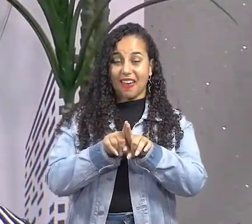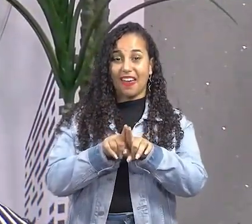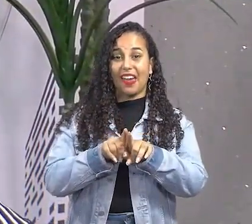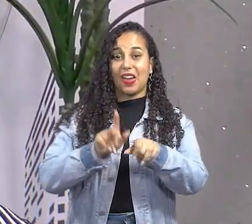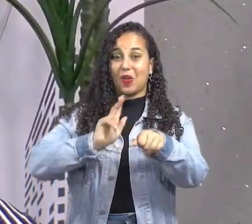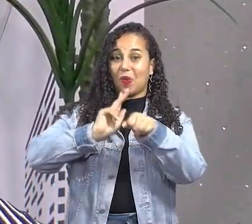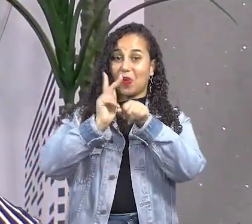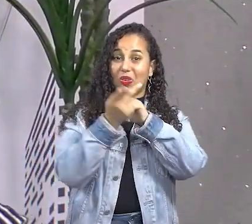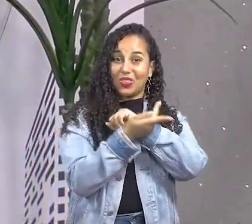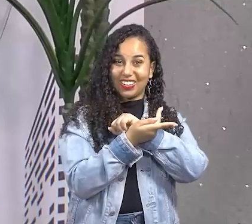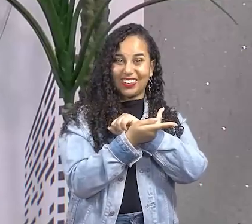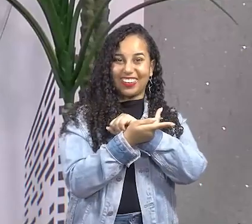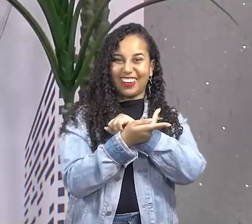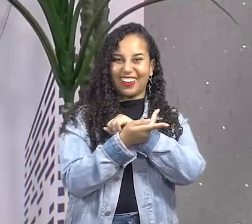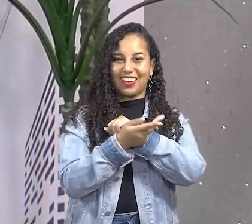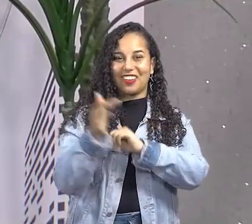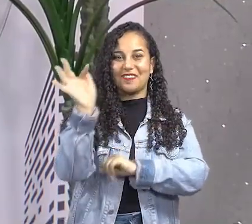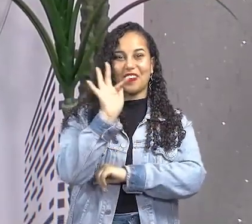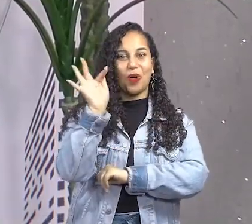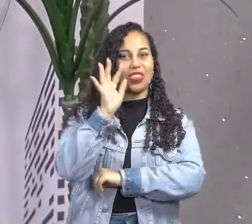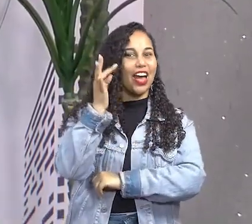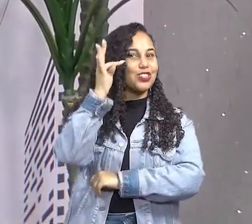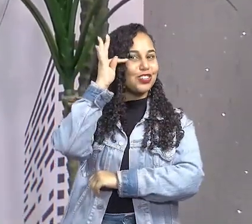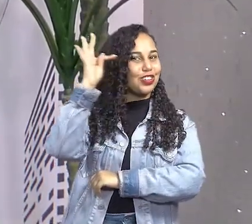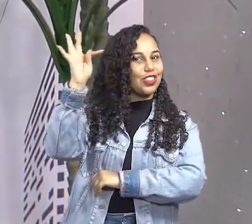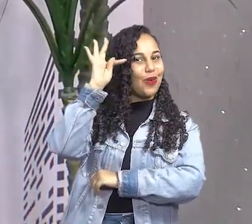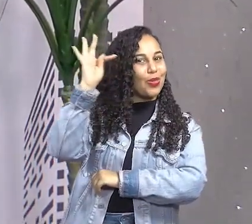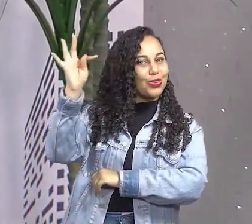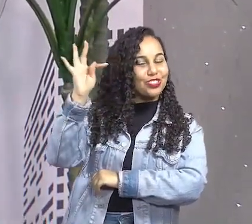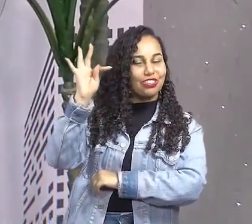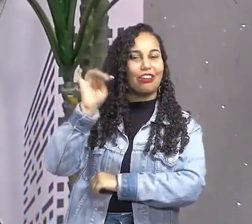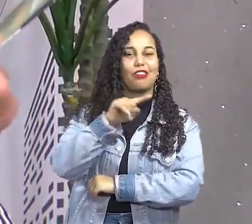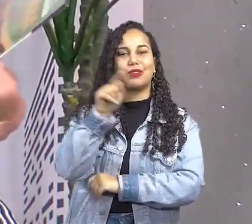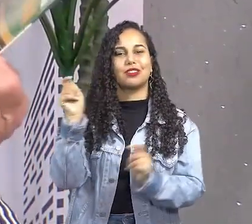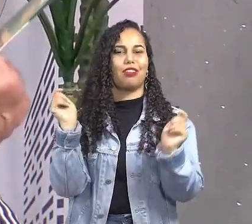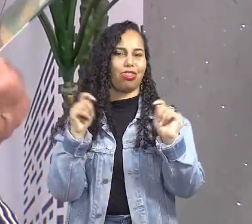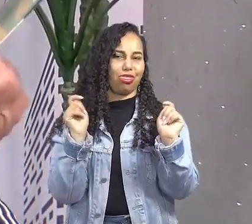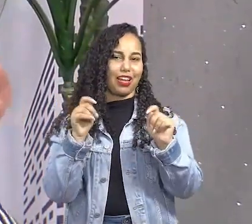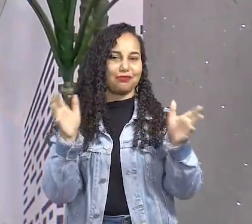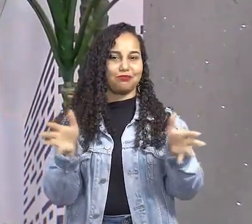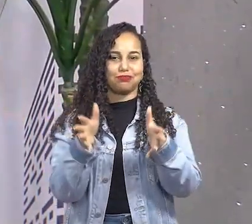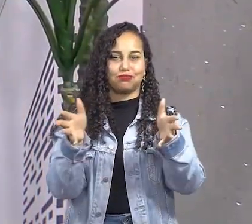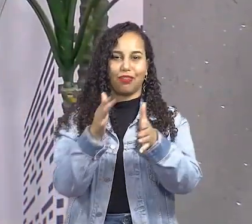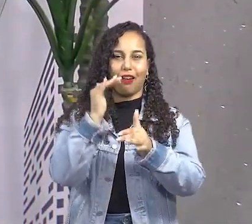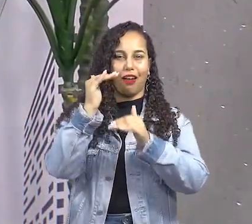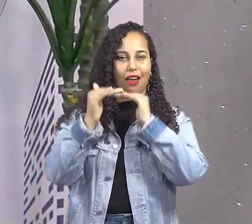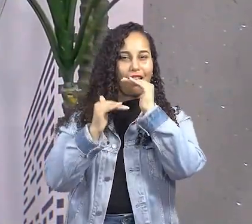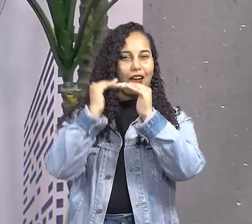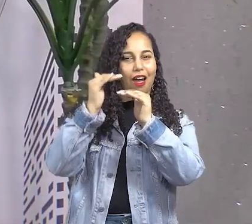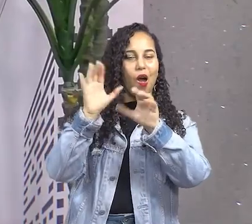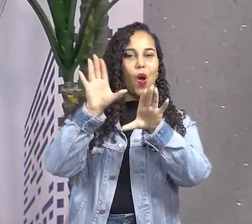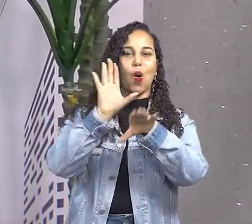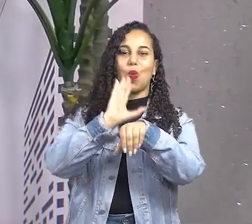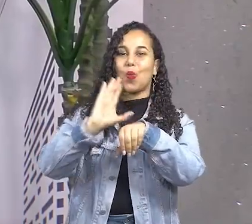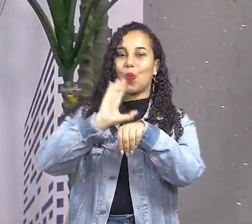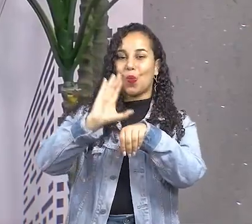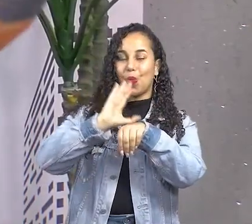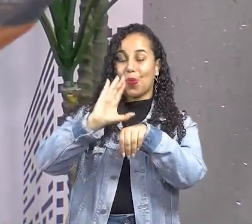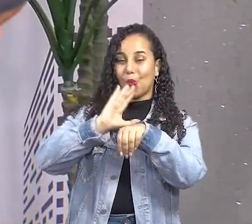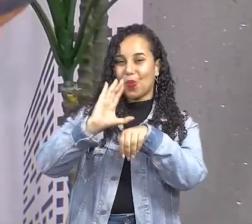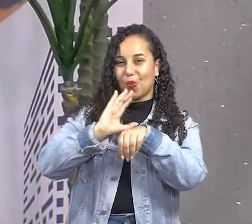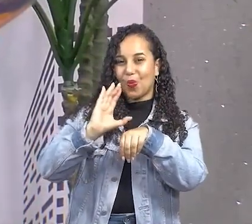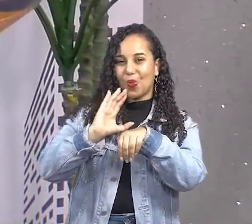a faculdade teológica, né? Koinonia, que você pode certamente crescer, ter um curso superior